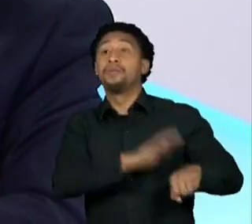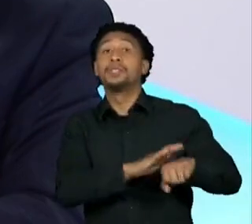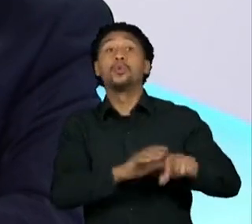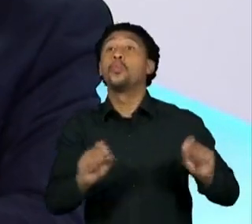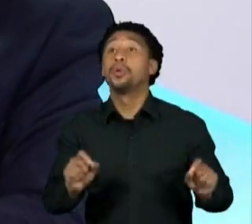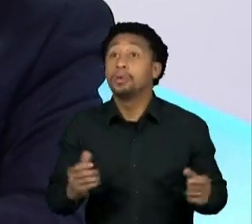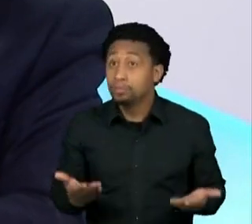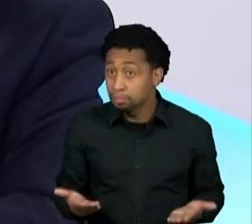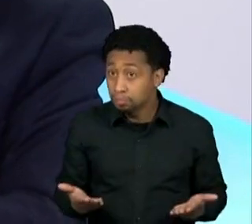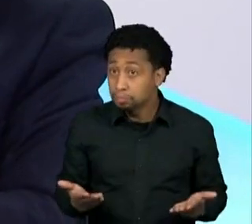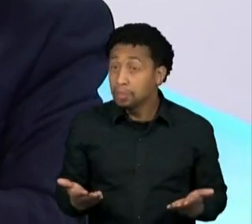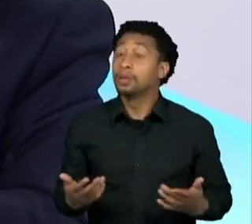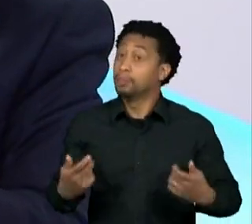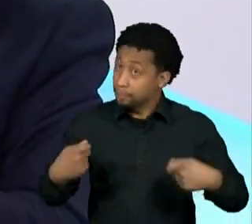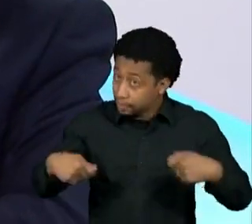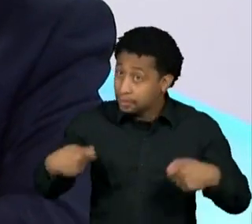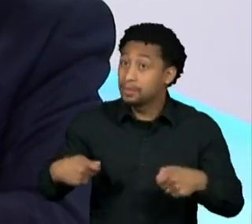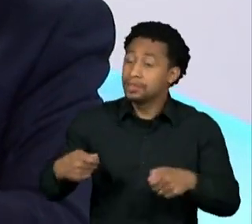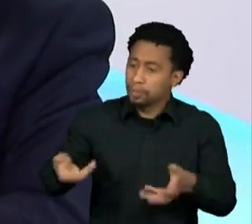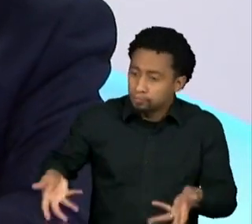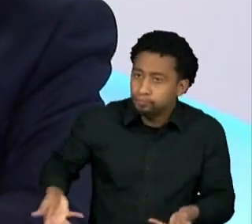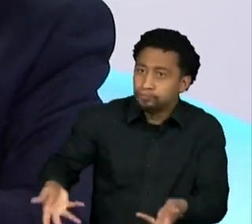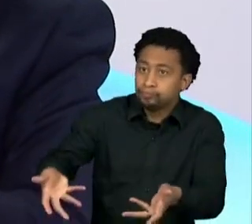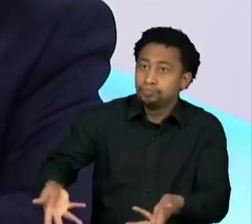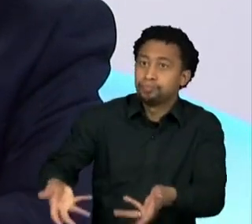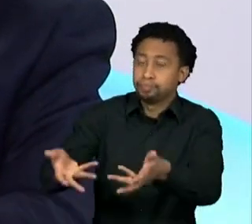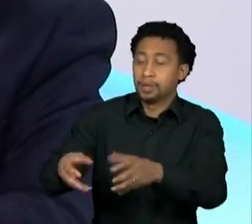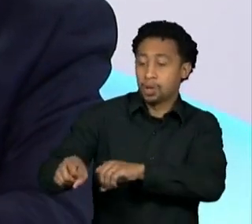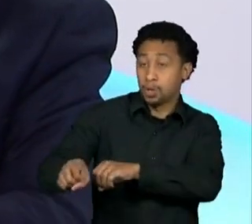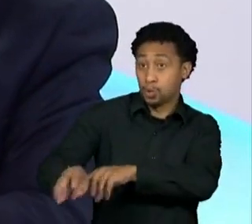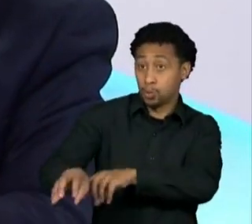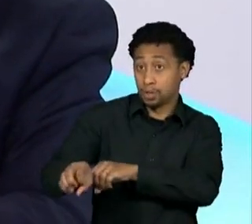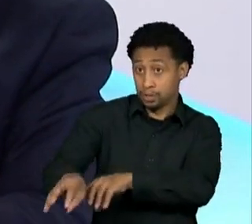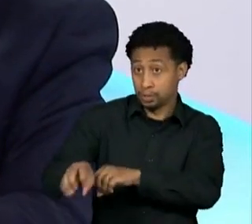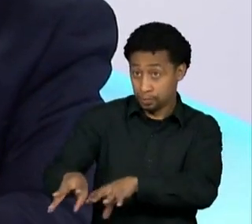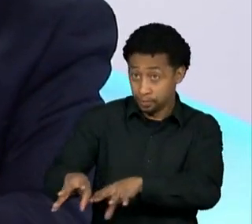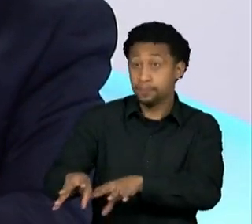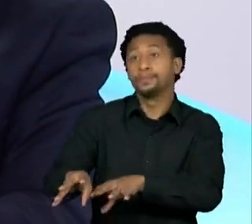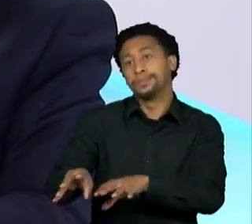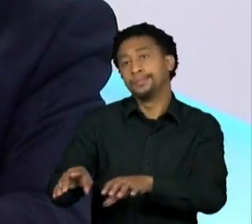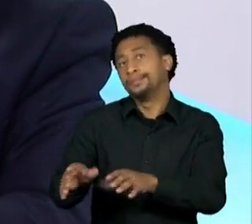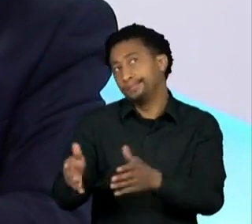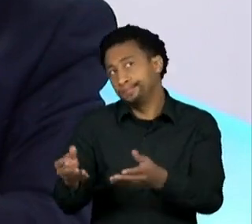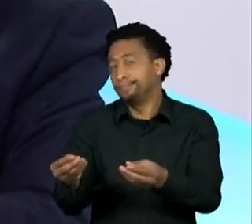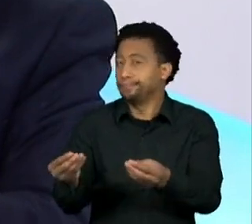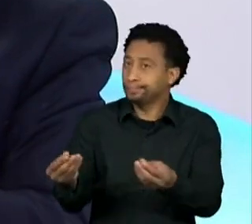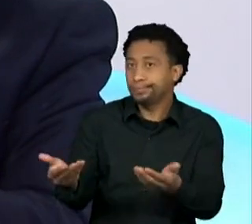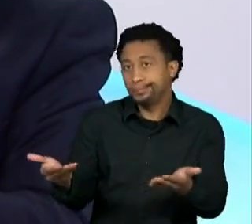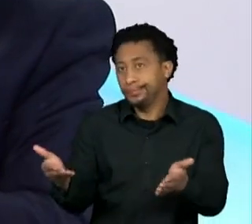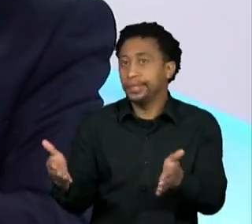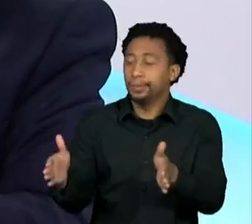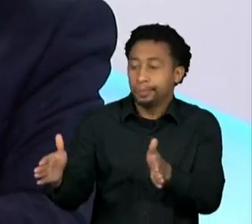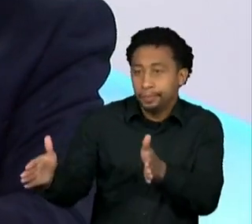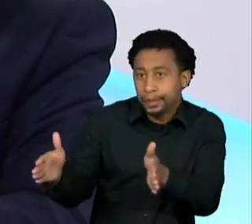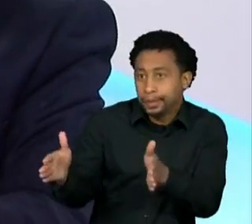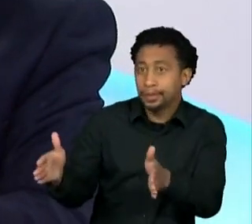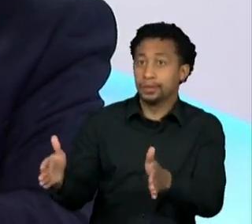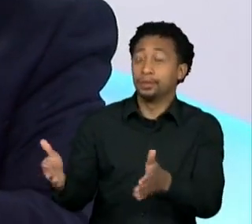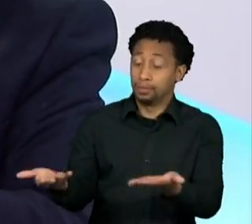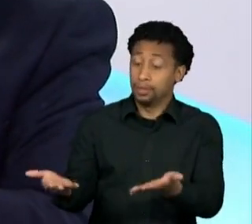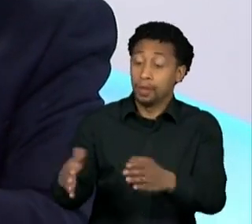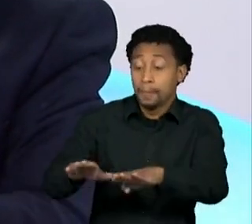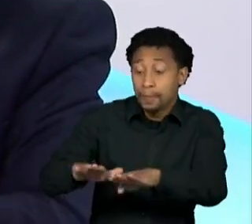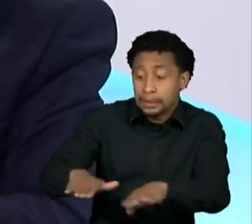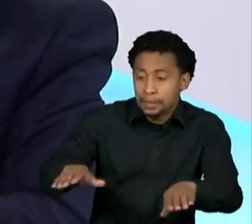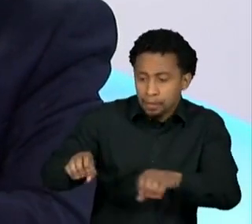pretenda Ah tá ligado essa questão do encaminhamento da questão da educação com atenção a melhoria melhoria